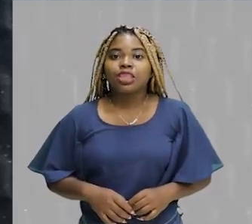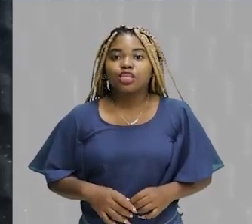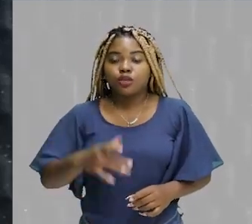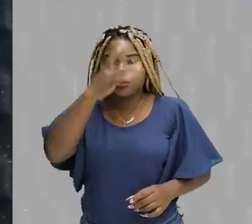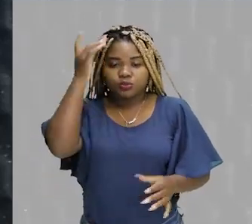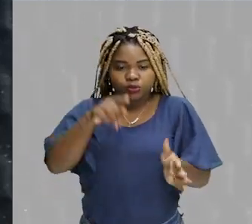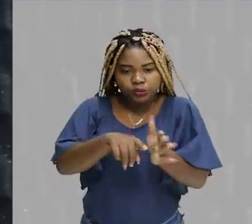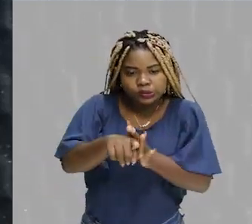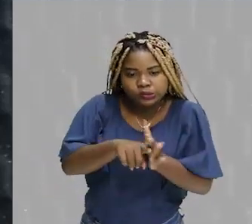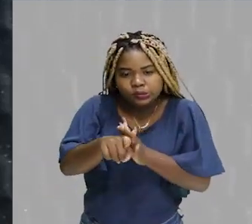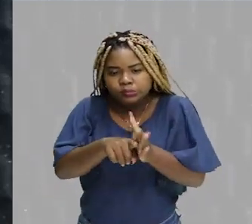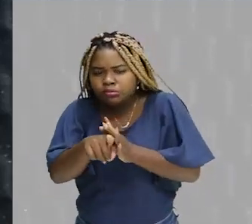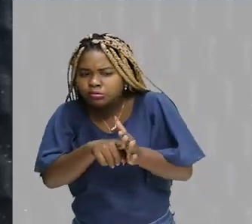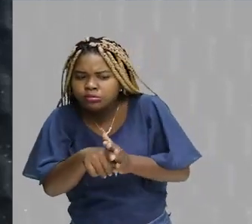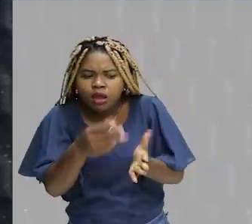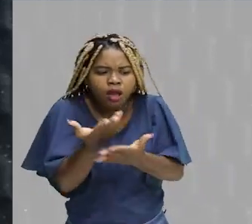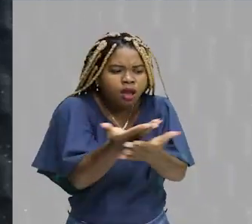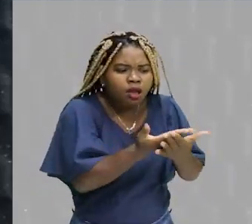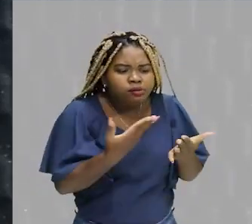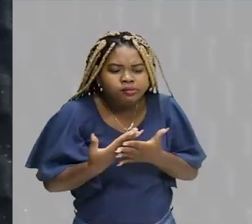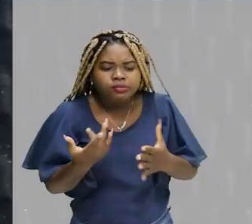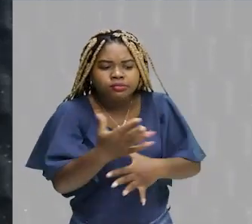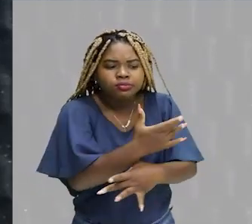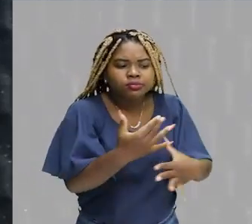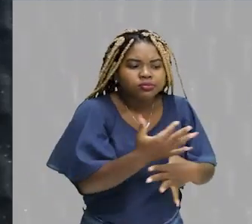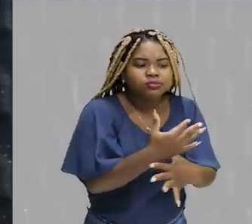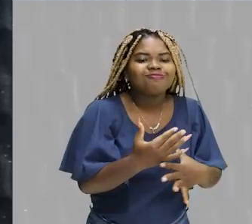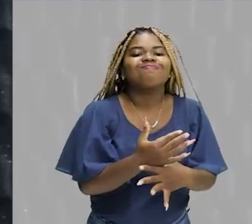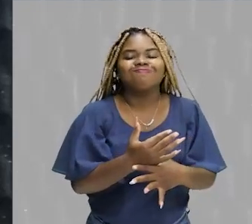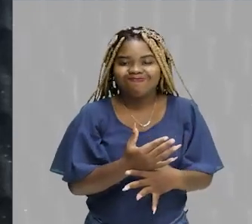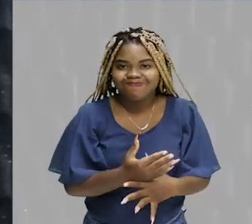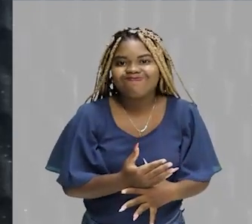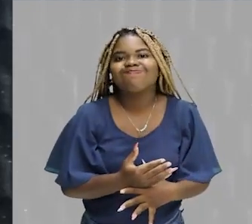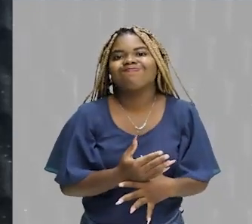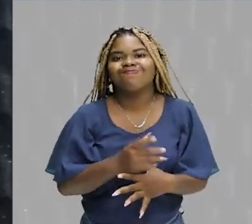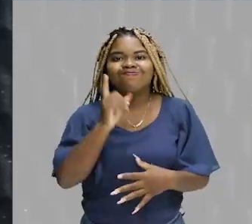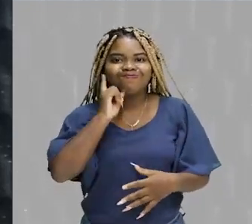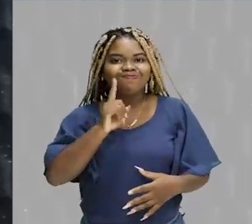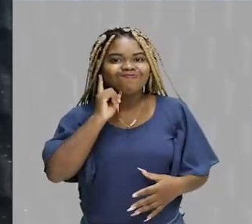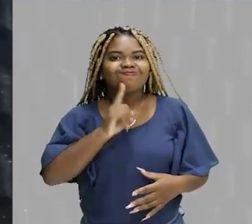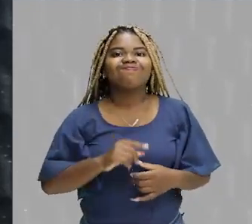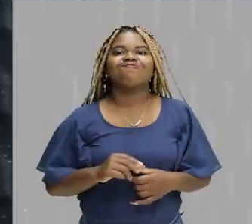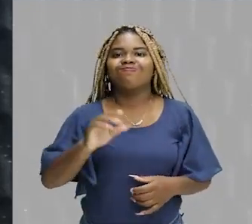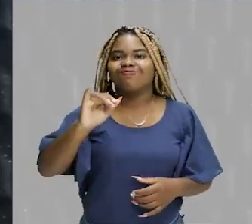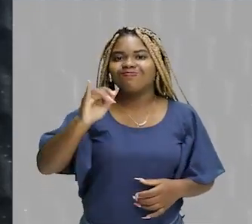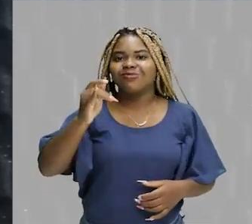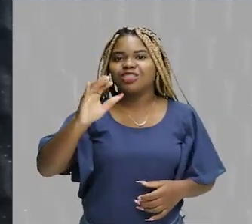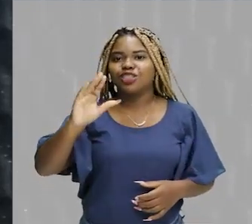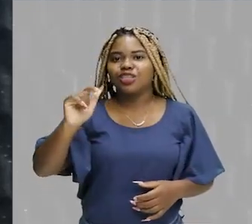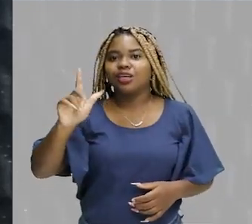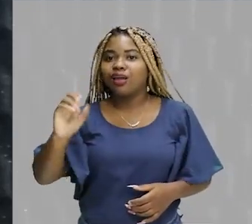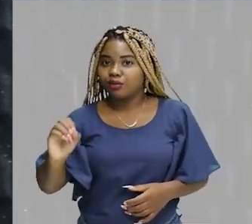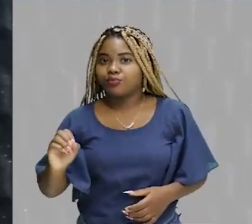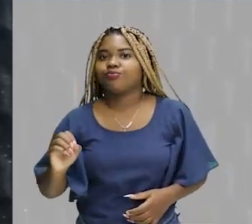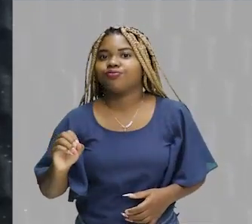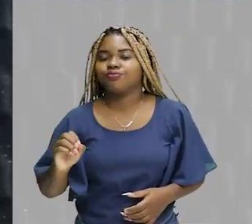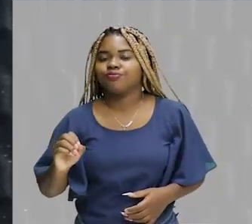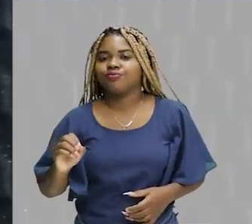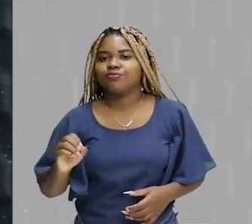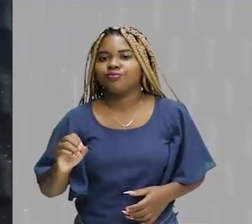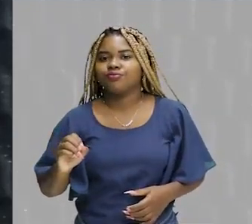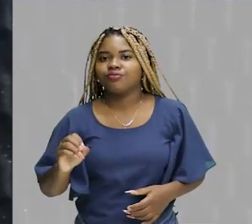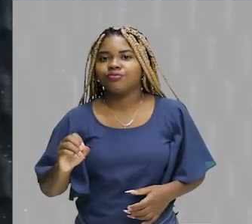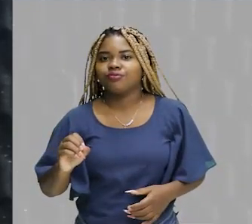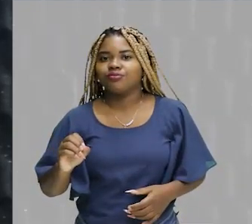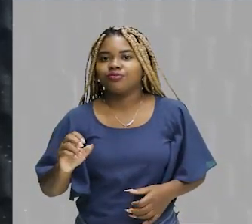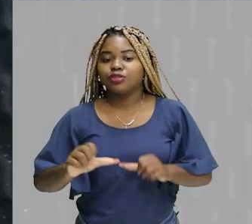isso no meio urbano da grande metrópole norte-americana, que é exatamente naquele momento a cidade de Chicago. Chicago se